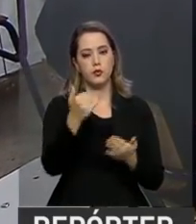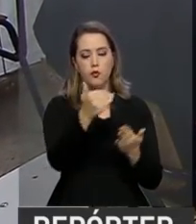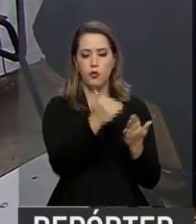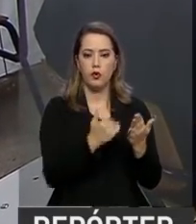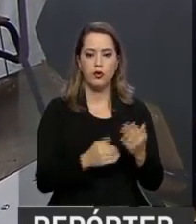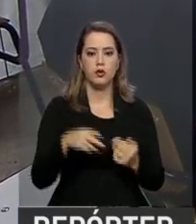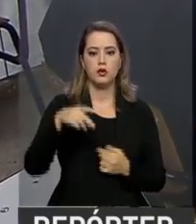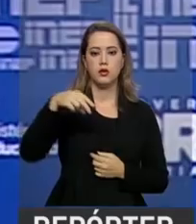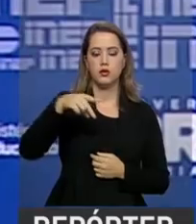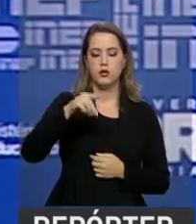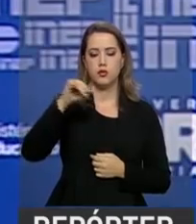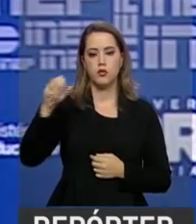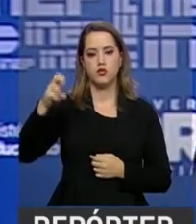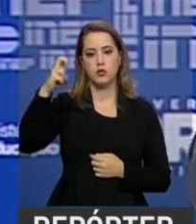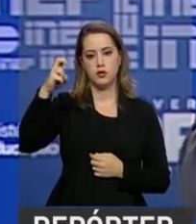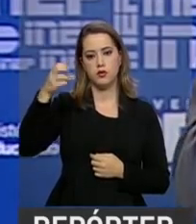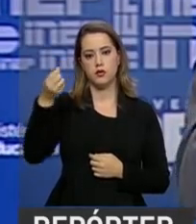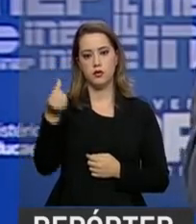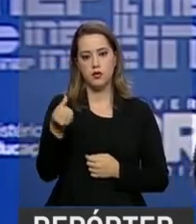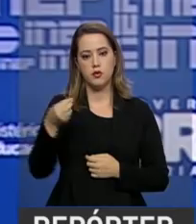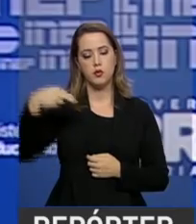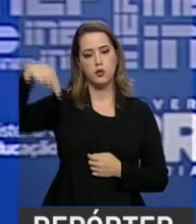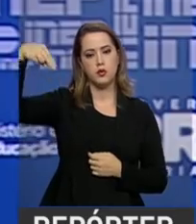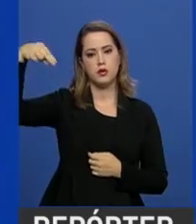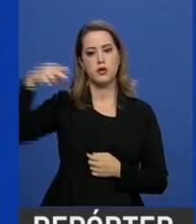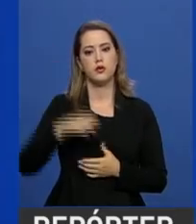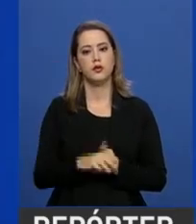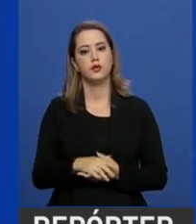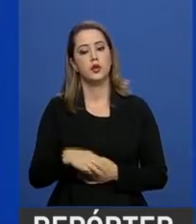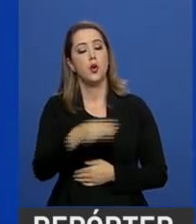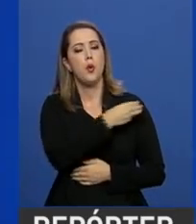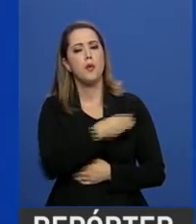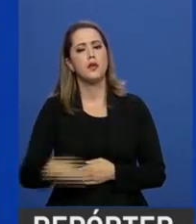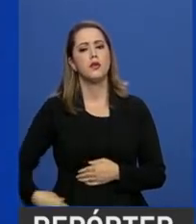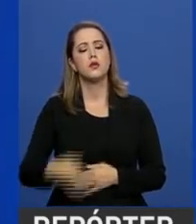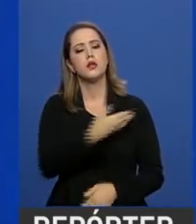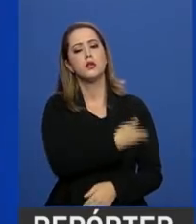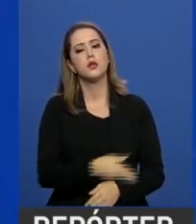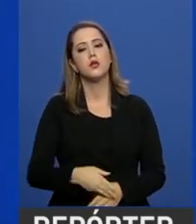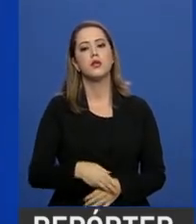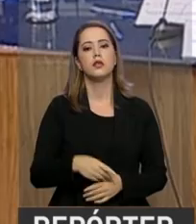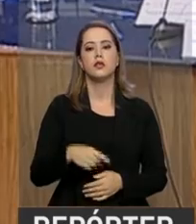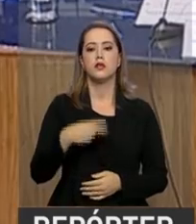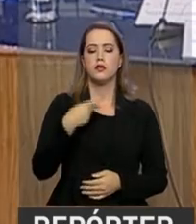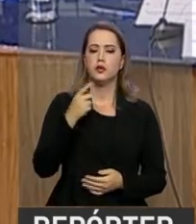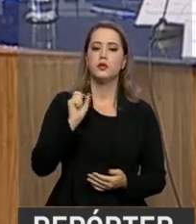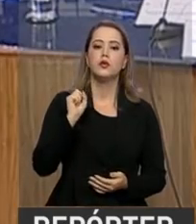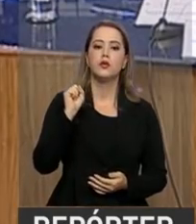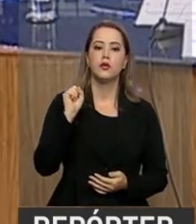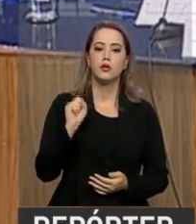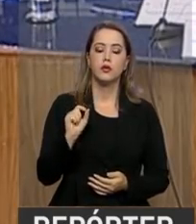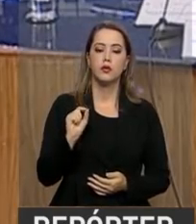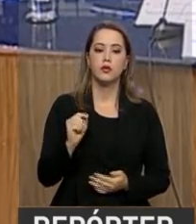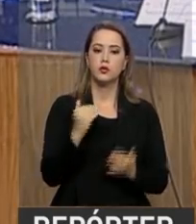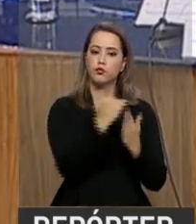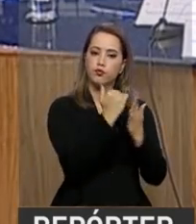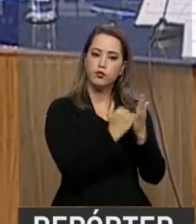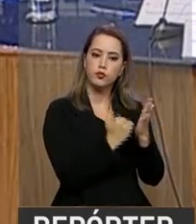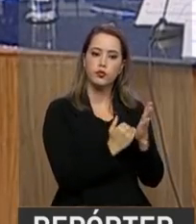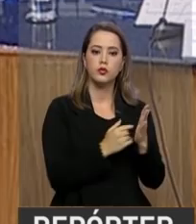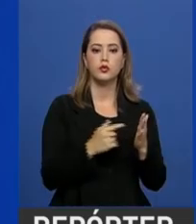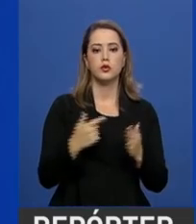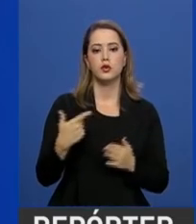e 6 de novembro. O ministro da Educação, Mendonça Filho, garantiu que o cronograma não será afetado por cortes